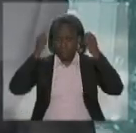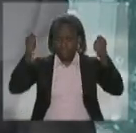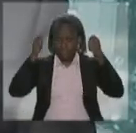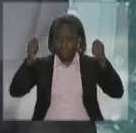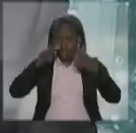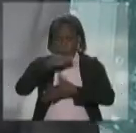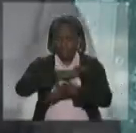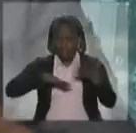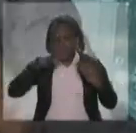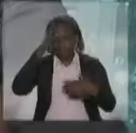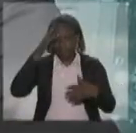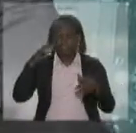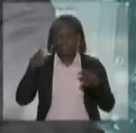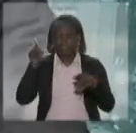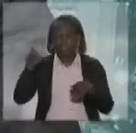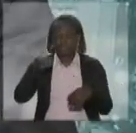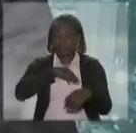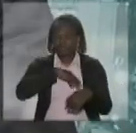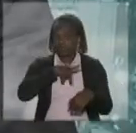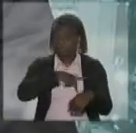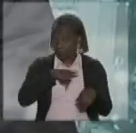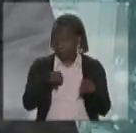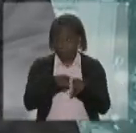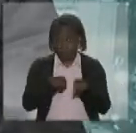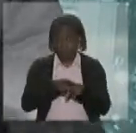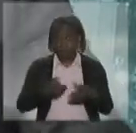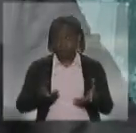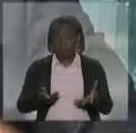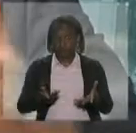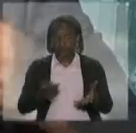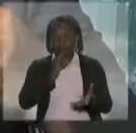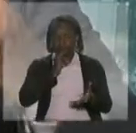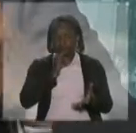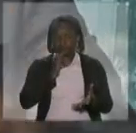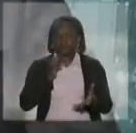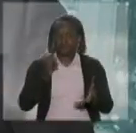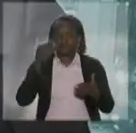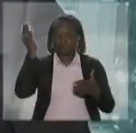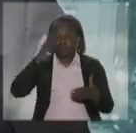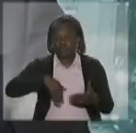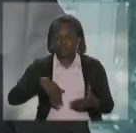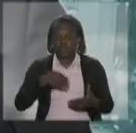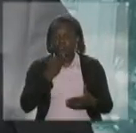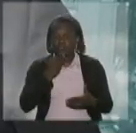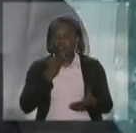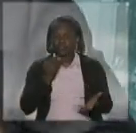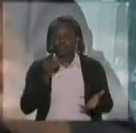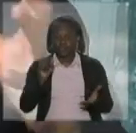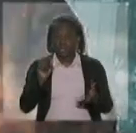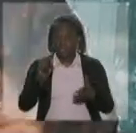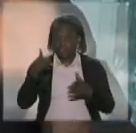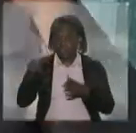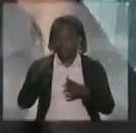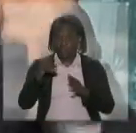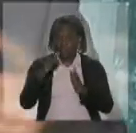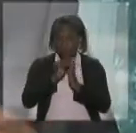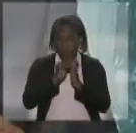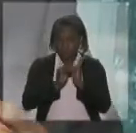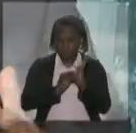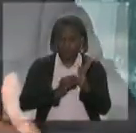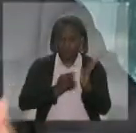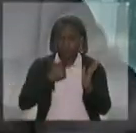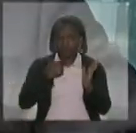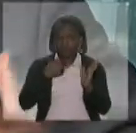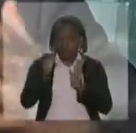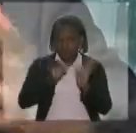vem do ministério público por exemplo demonstrando claramente que as medidas quase todas